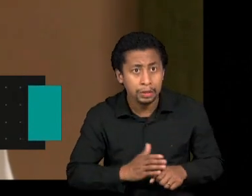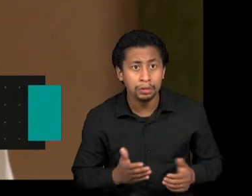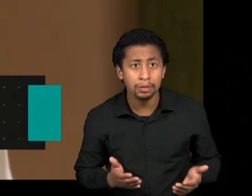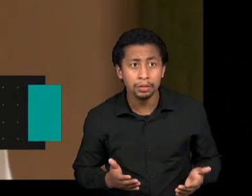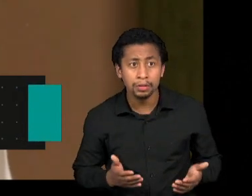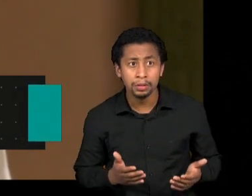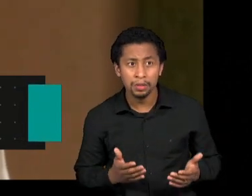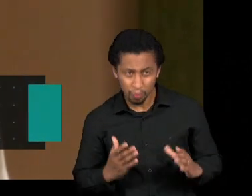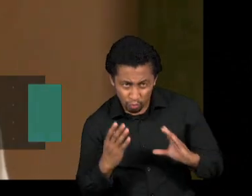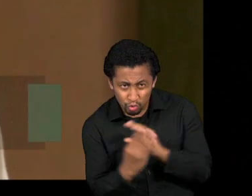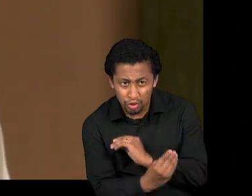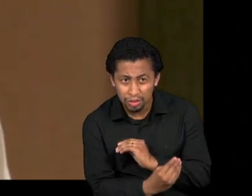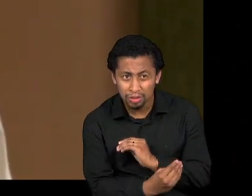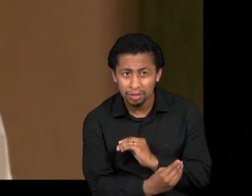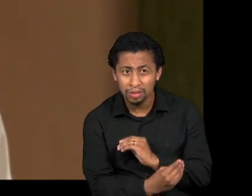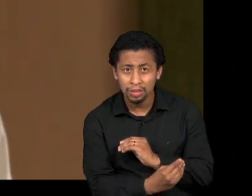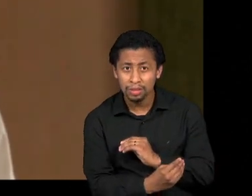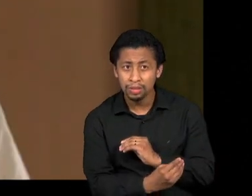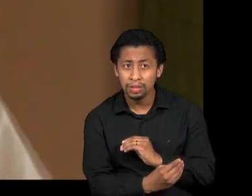Fugir?